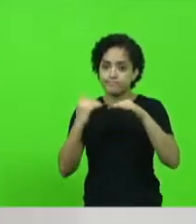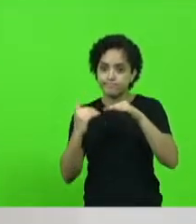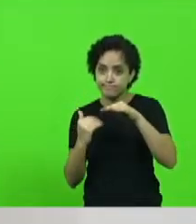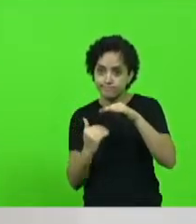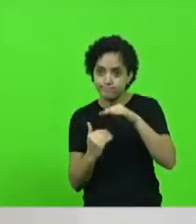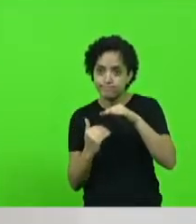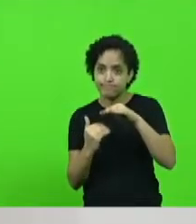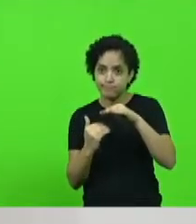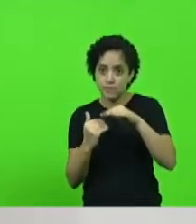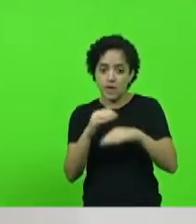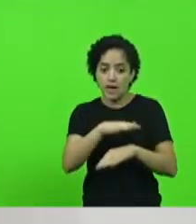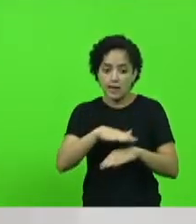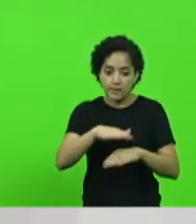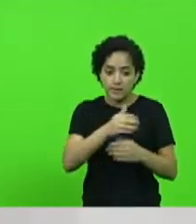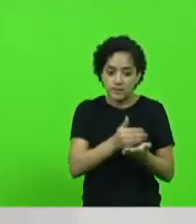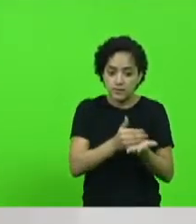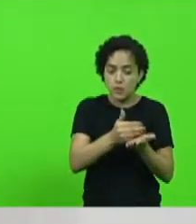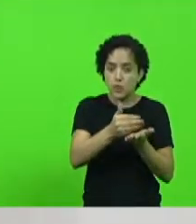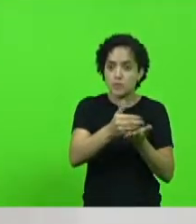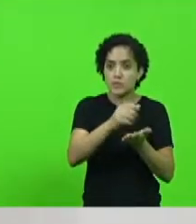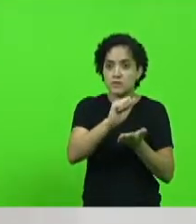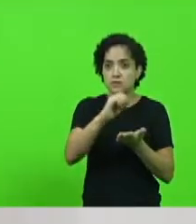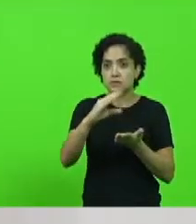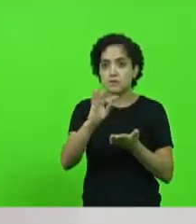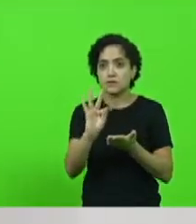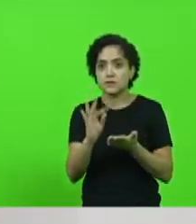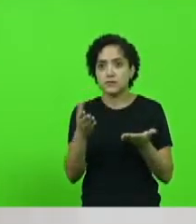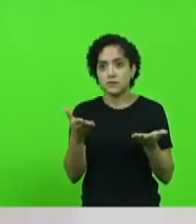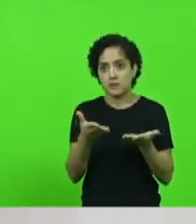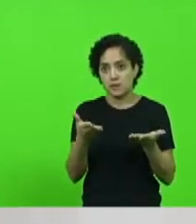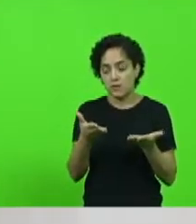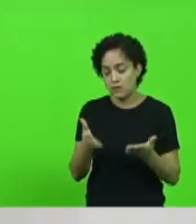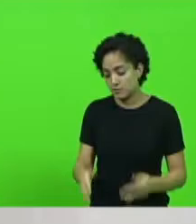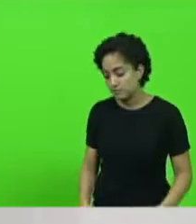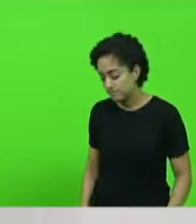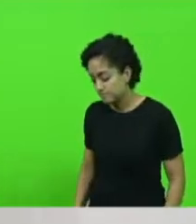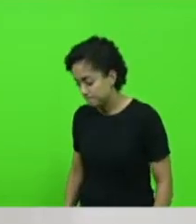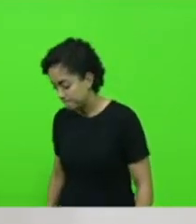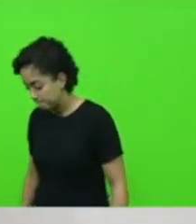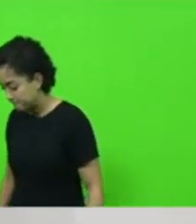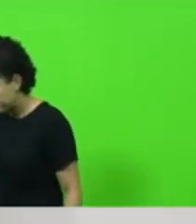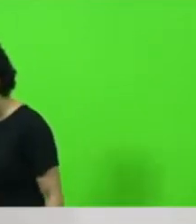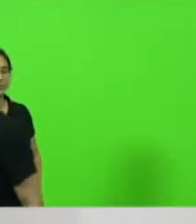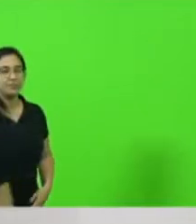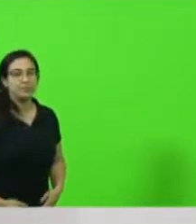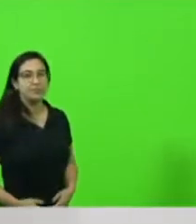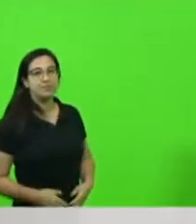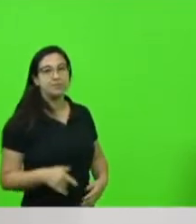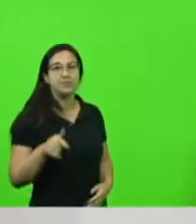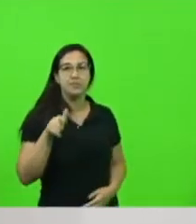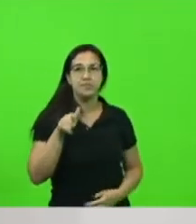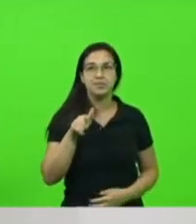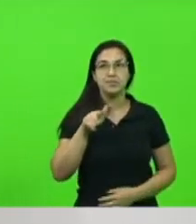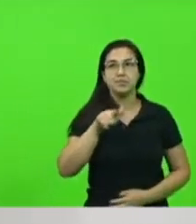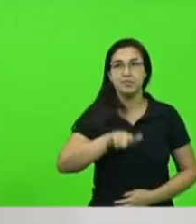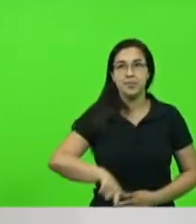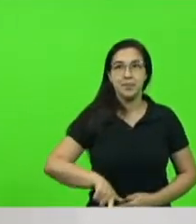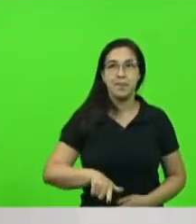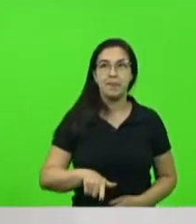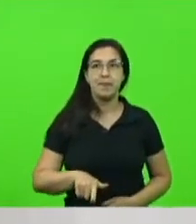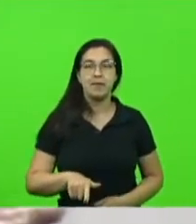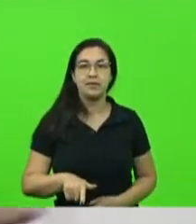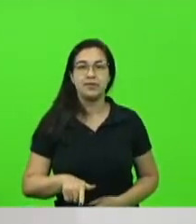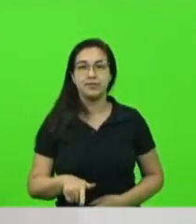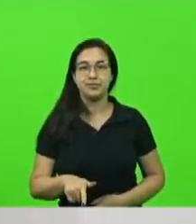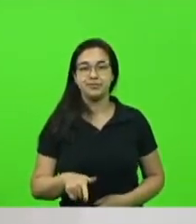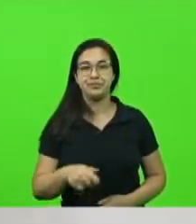àqueles de início de carreira que tiveram um aumento maior pelo piso. Além, deputado Nazareno,